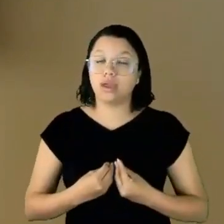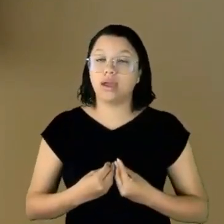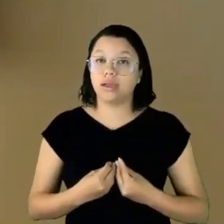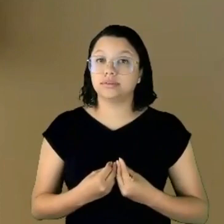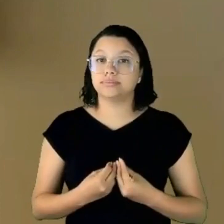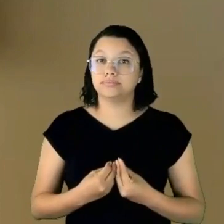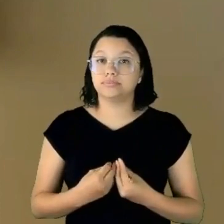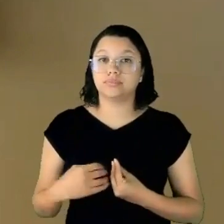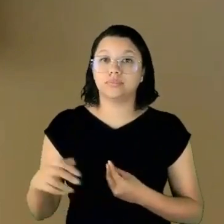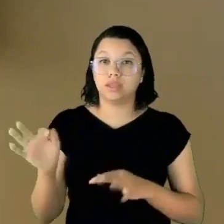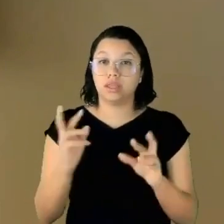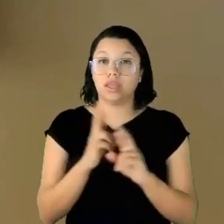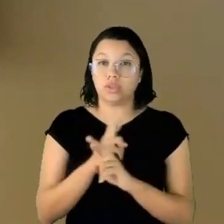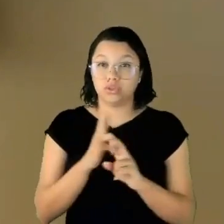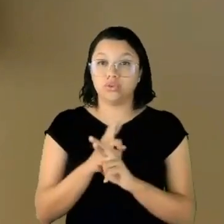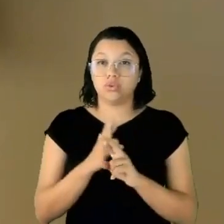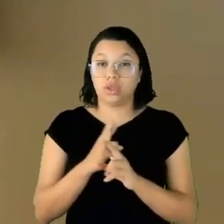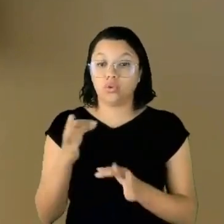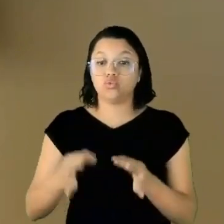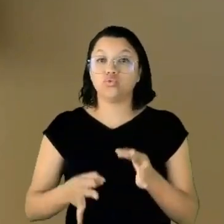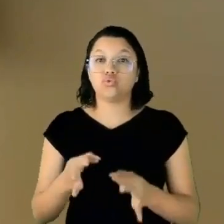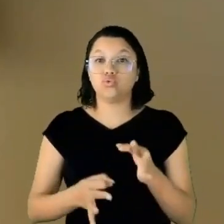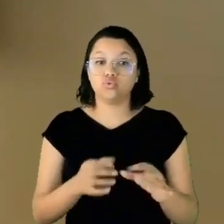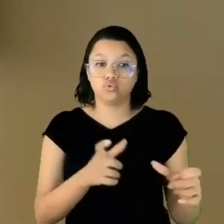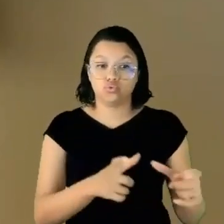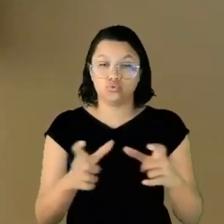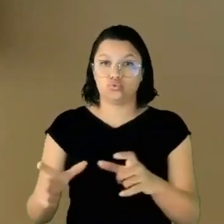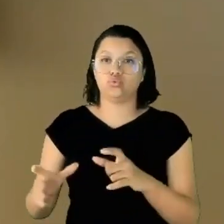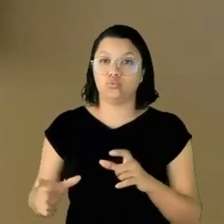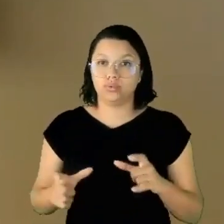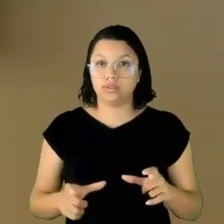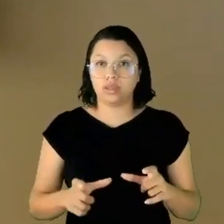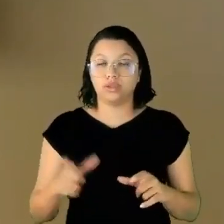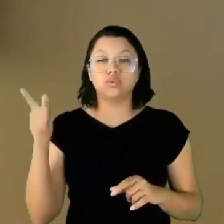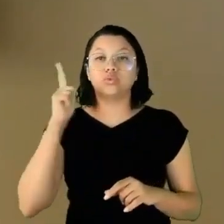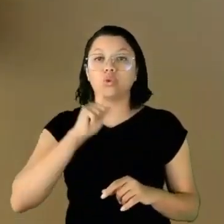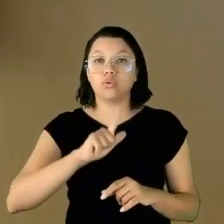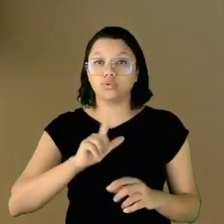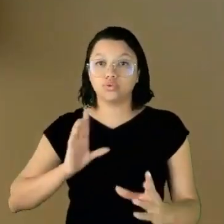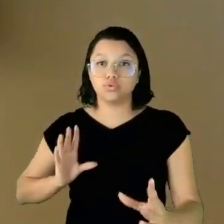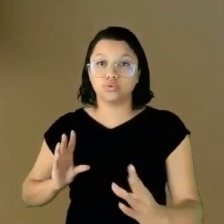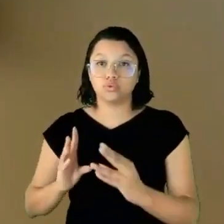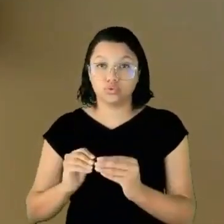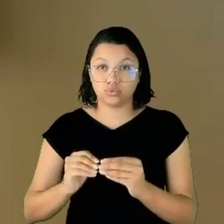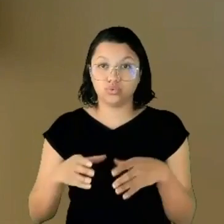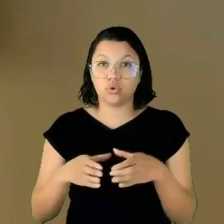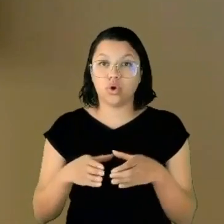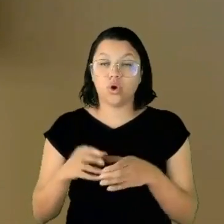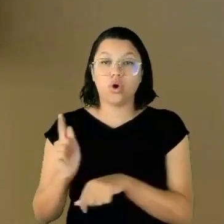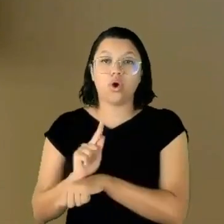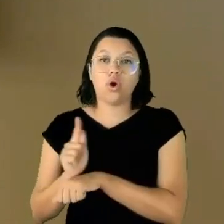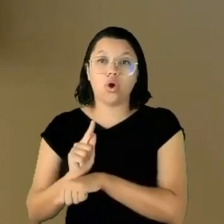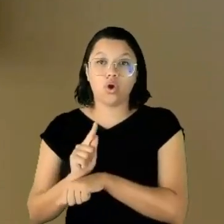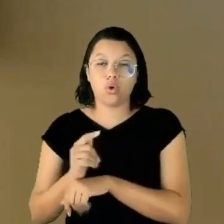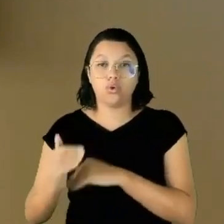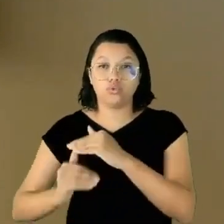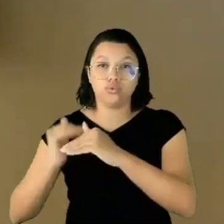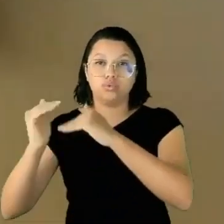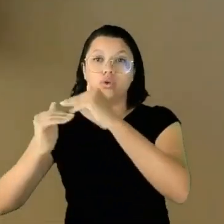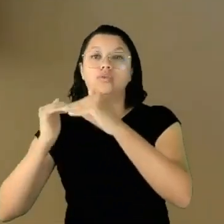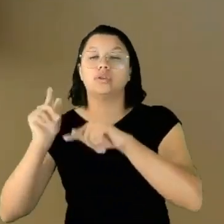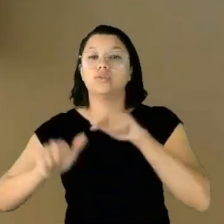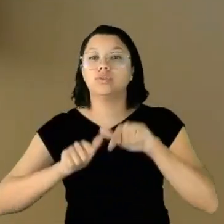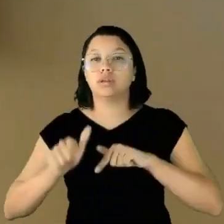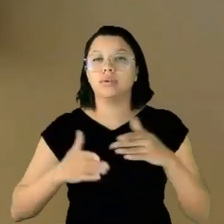no âmbito dos juizados nós conseguimos vamos dizer assim condensar na figura dos comitês gestores dos processos de